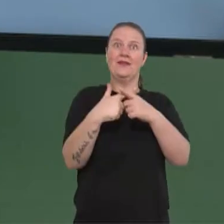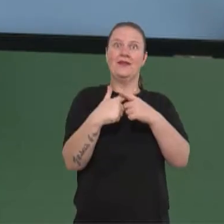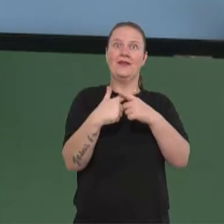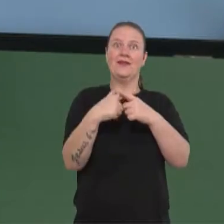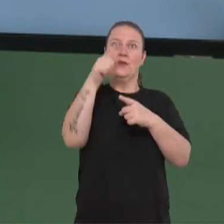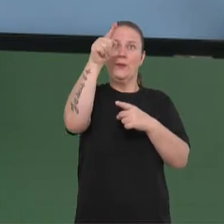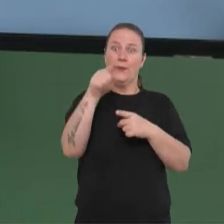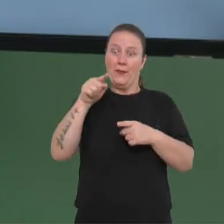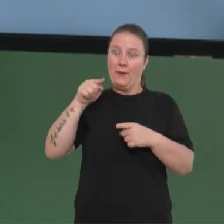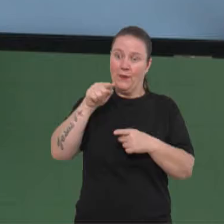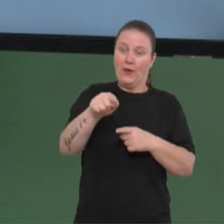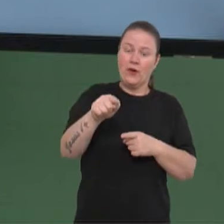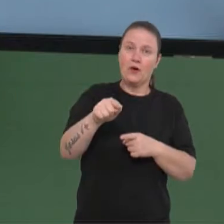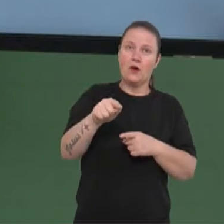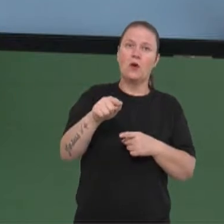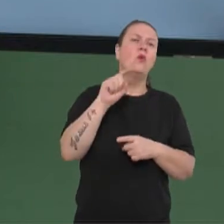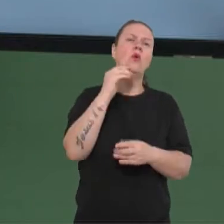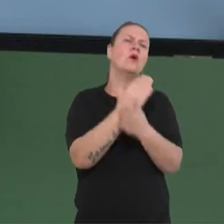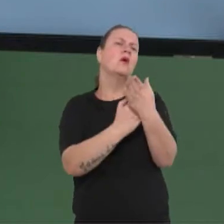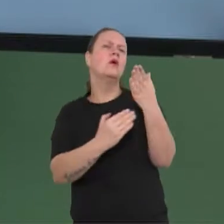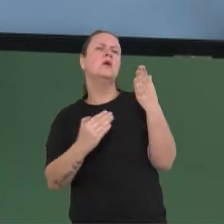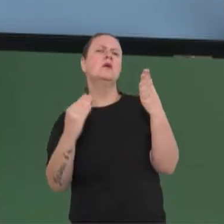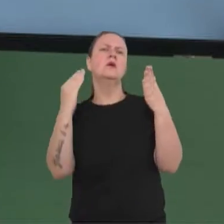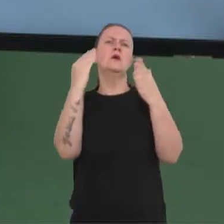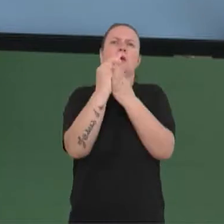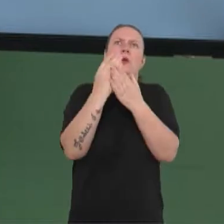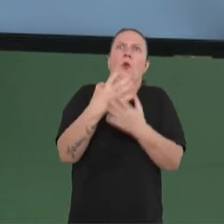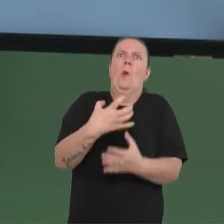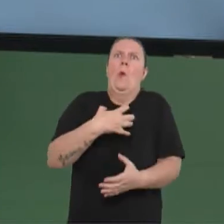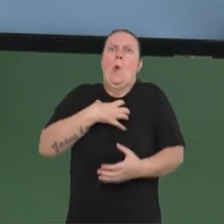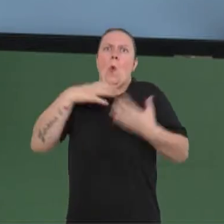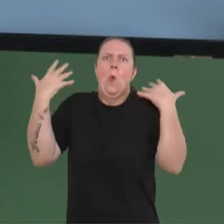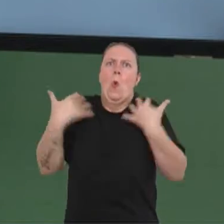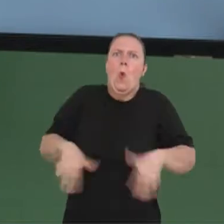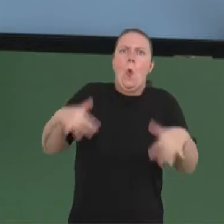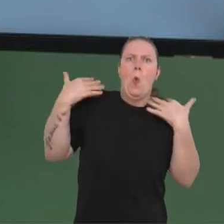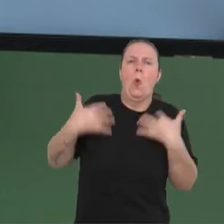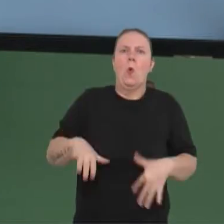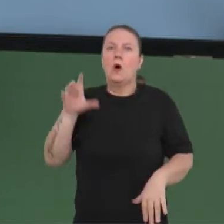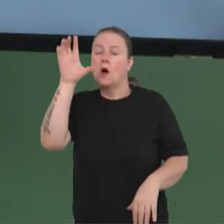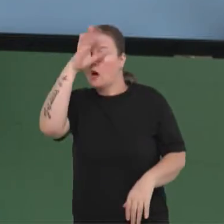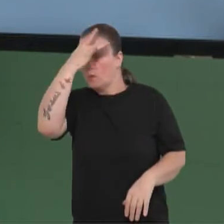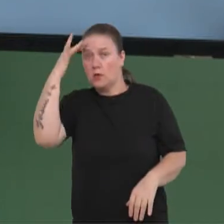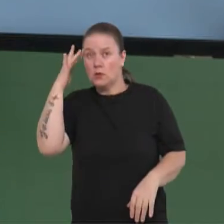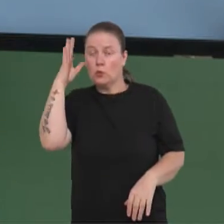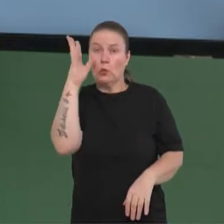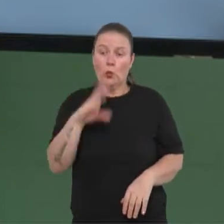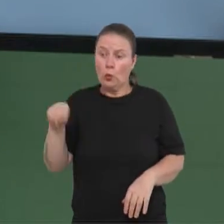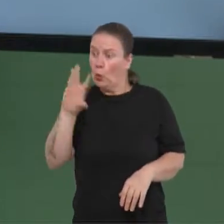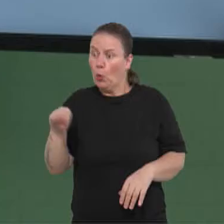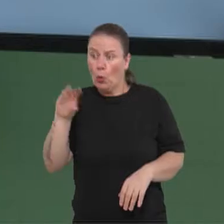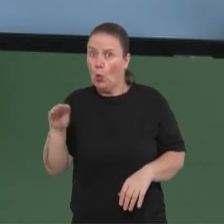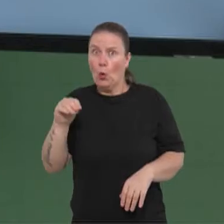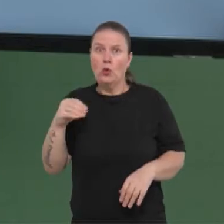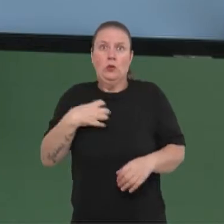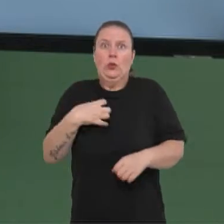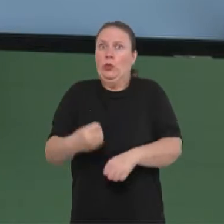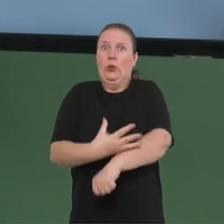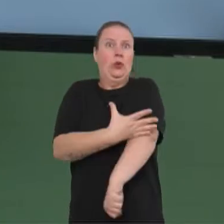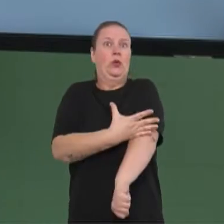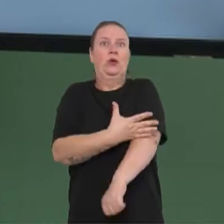o grau, o nível de emoção que o locutor está tendo durante a partida.